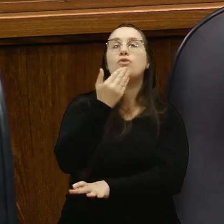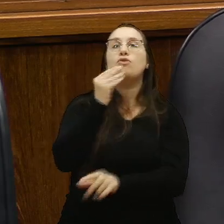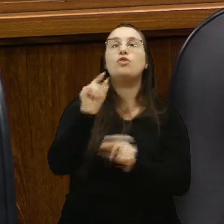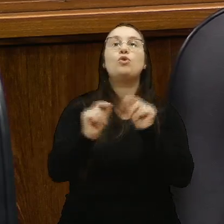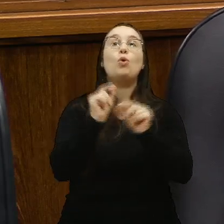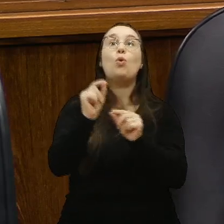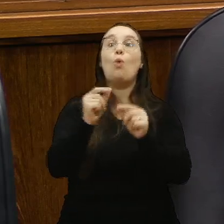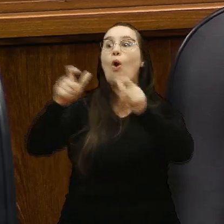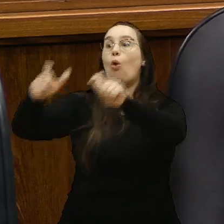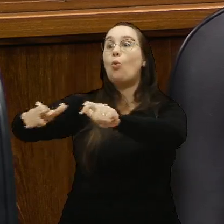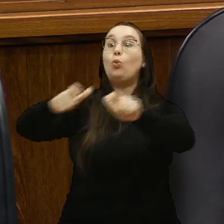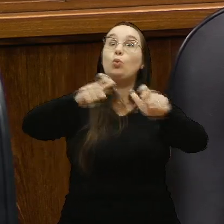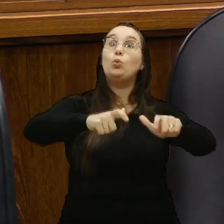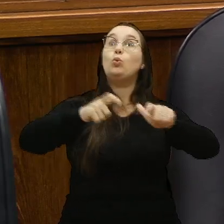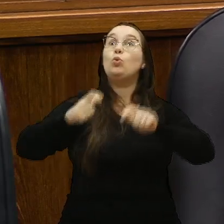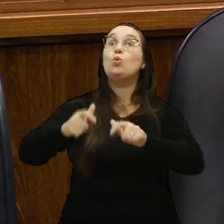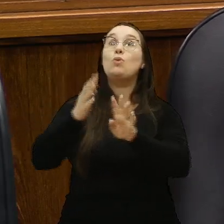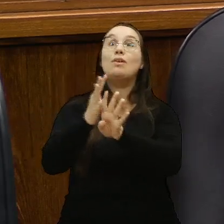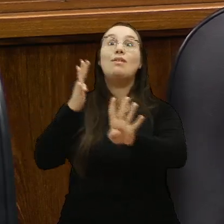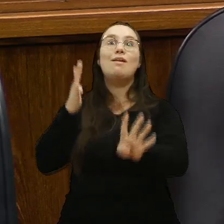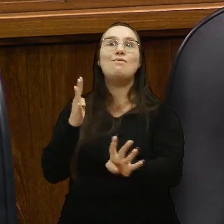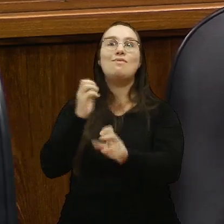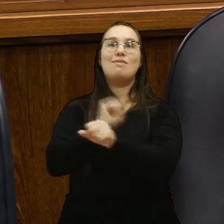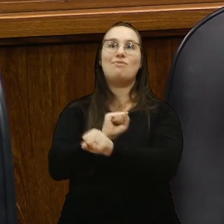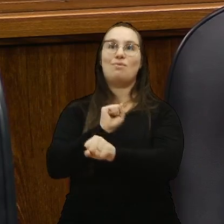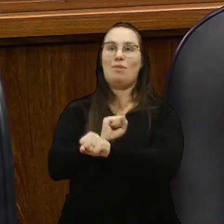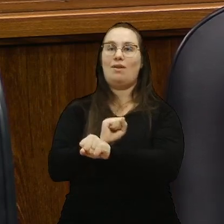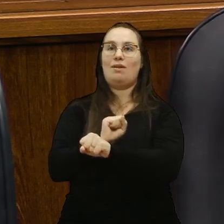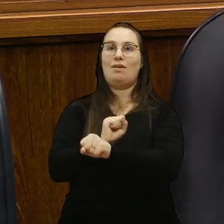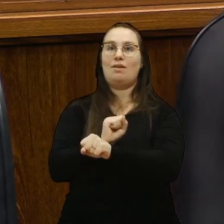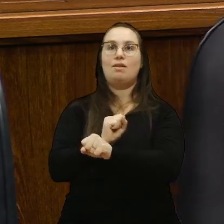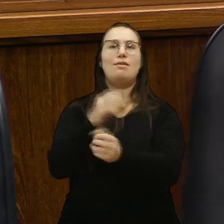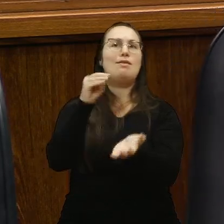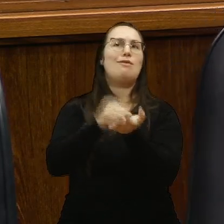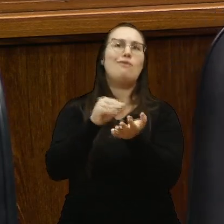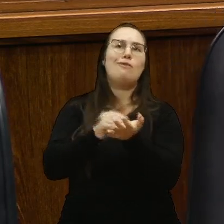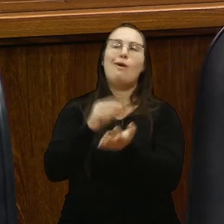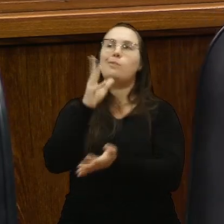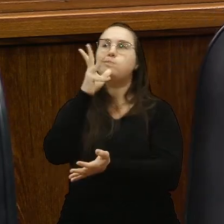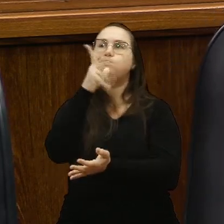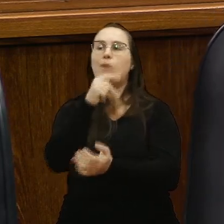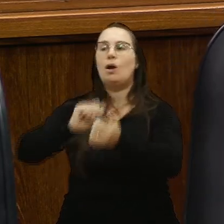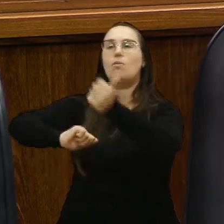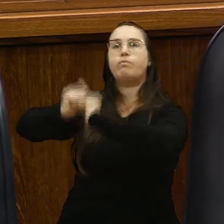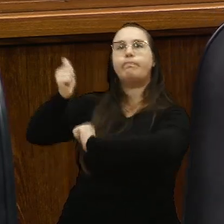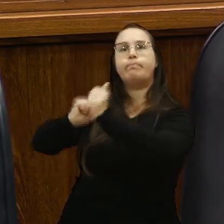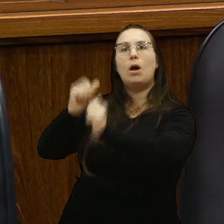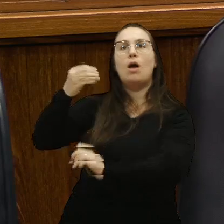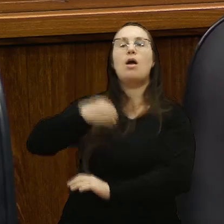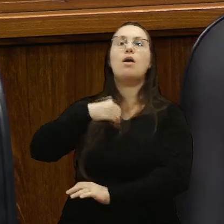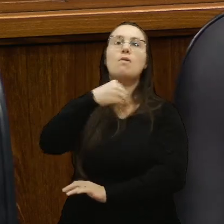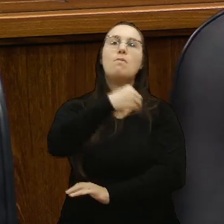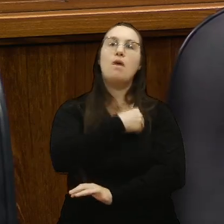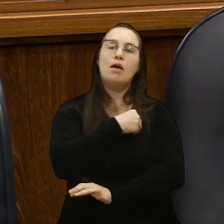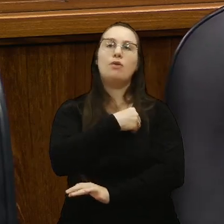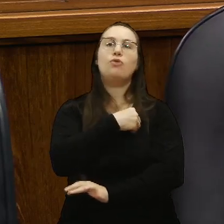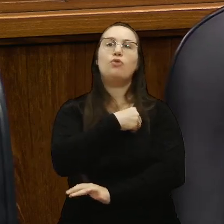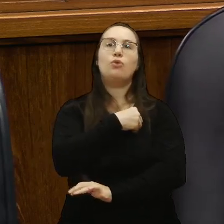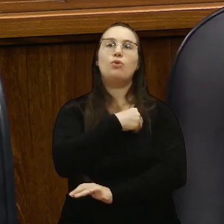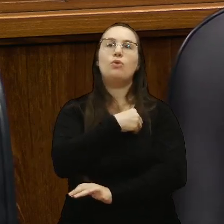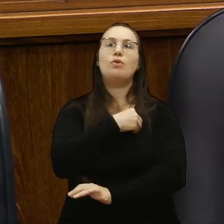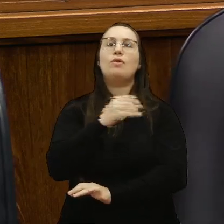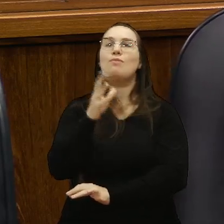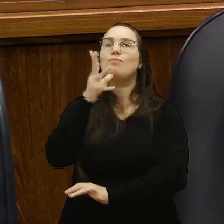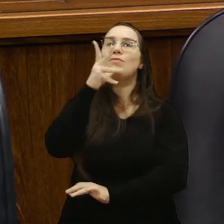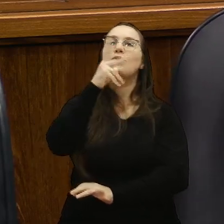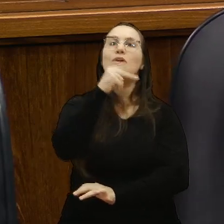seu local na fila de espera. Se falta muito tempo para consulta especializada, se falta muito tempo